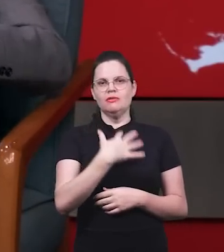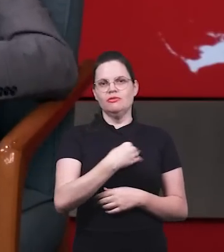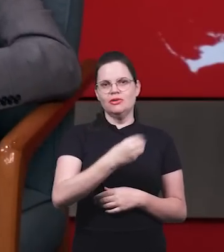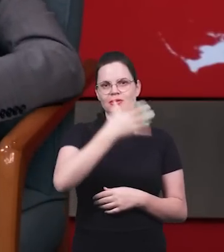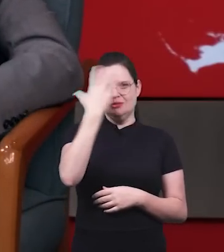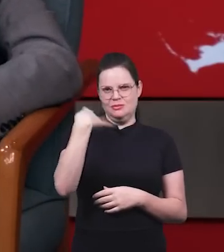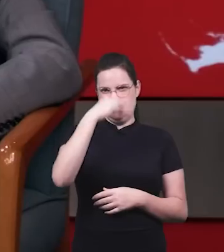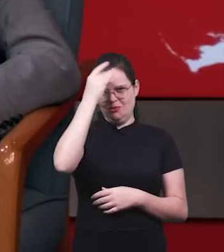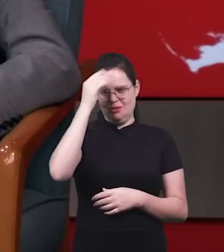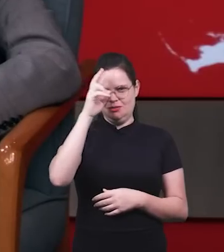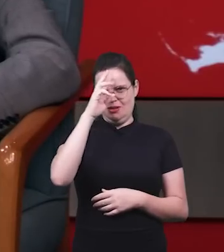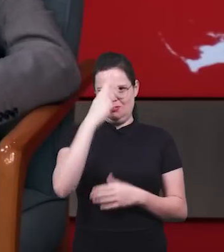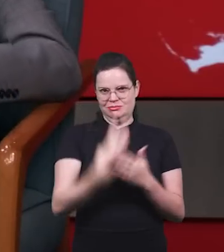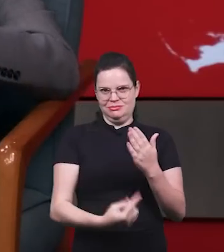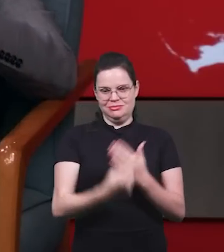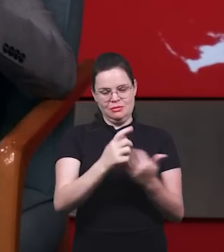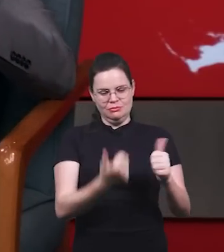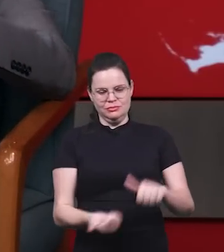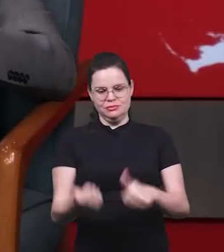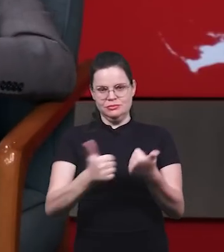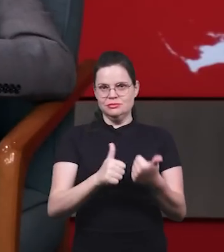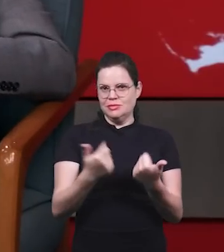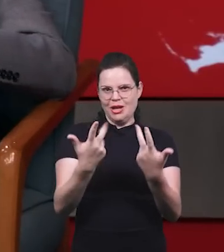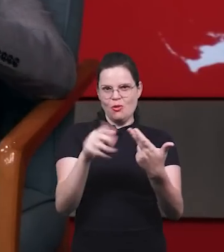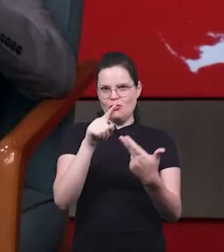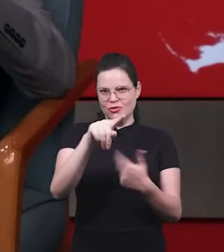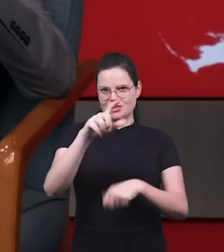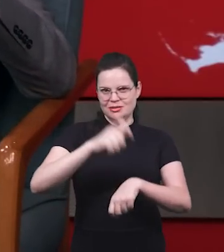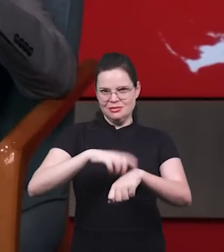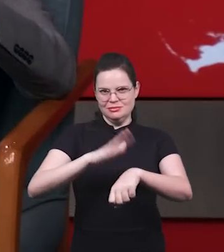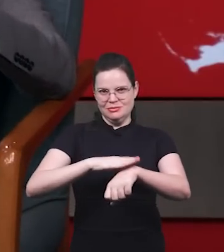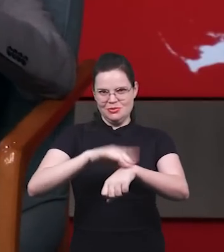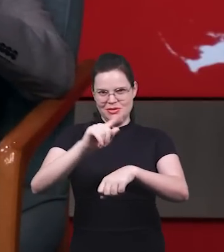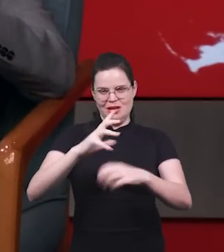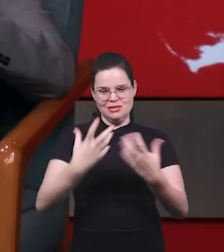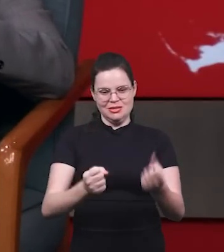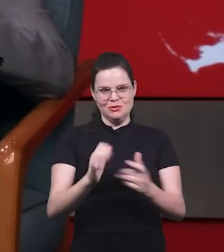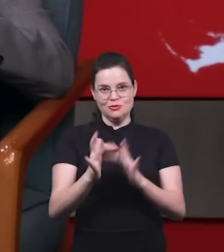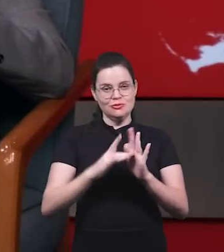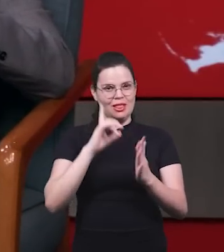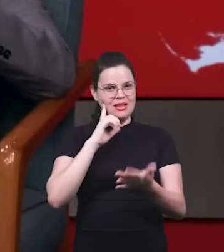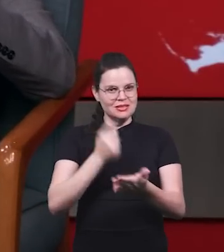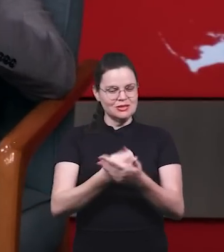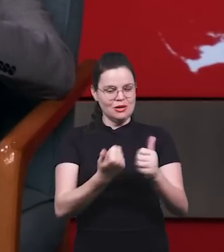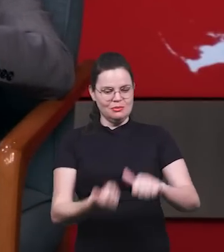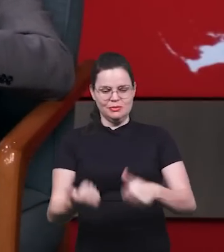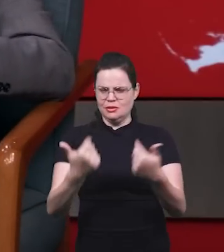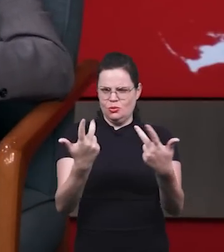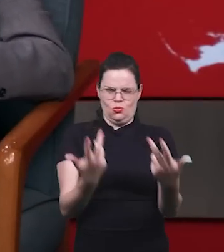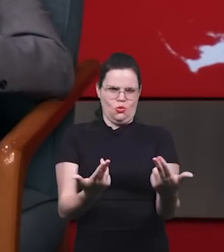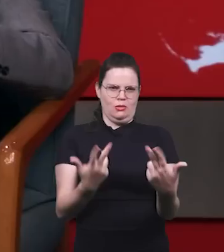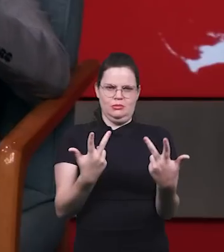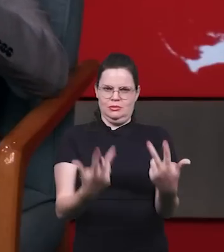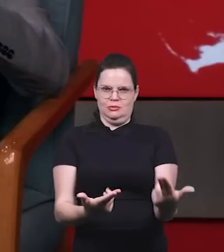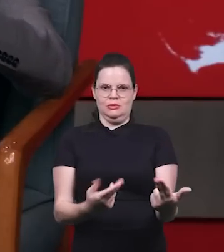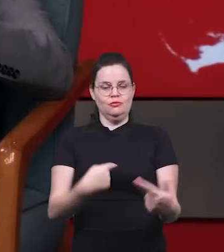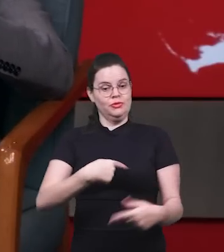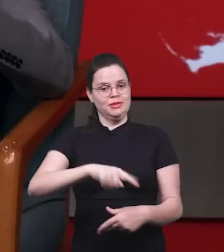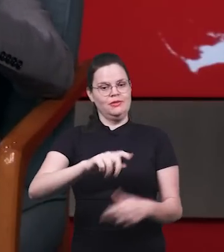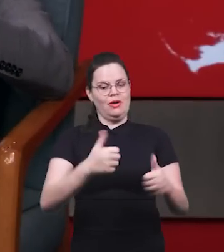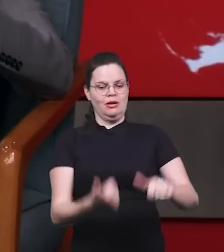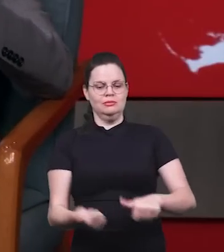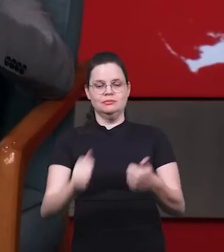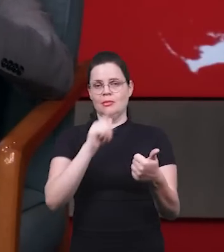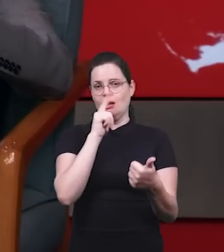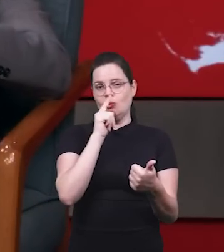aquilo que o pastor seu faz quando você se converteu, você se decidiu para servir ao Senhor. Então, você